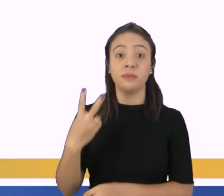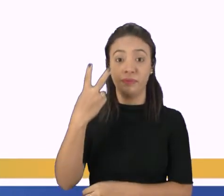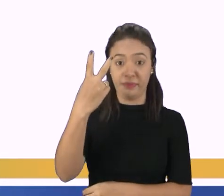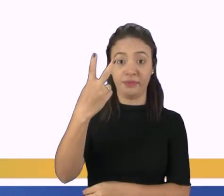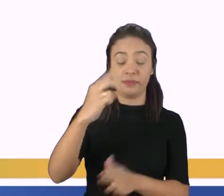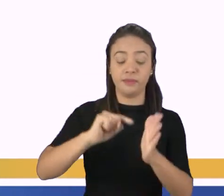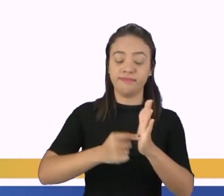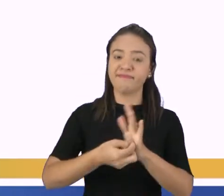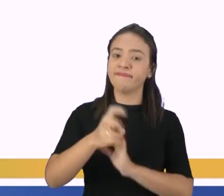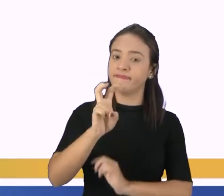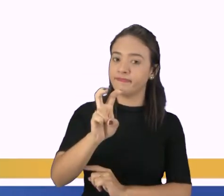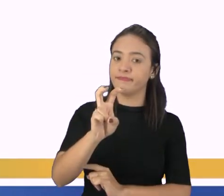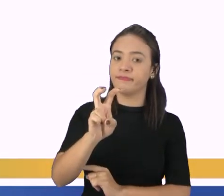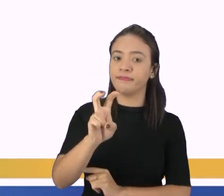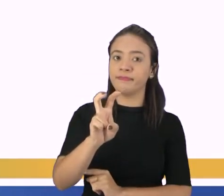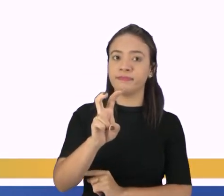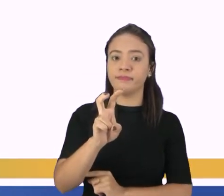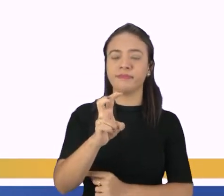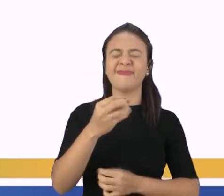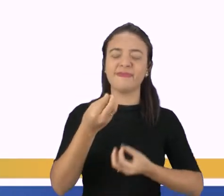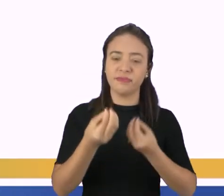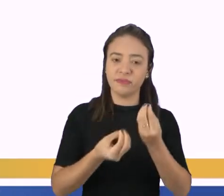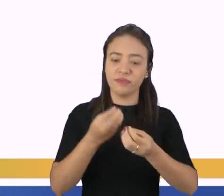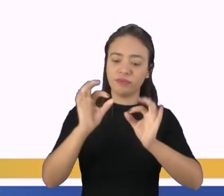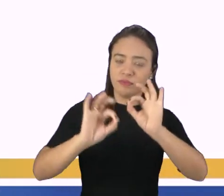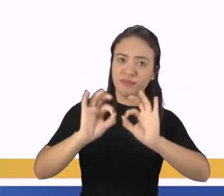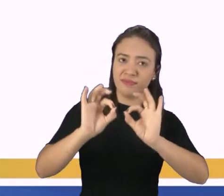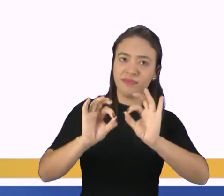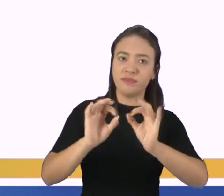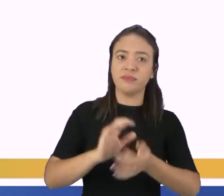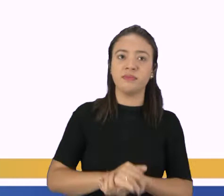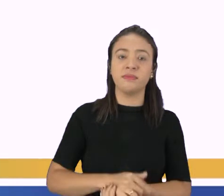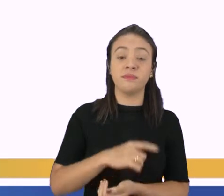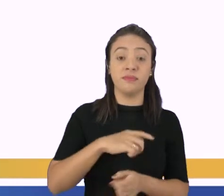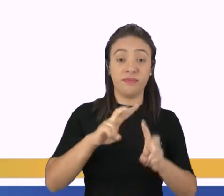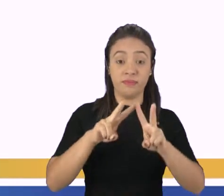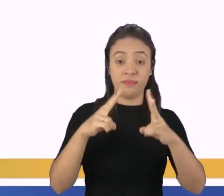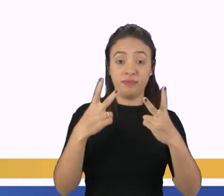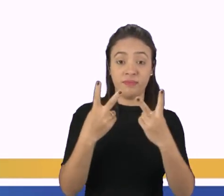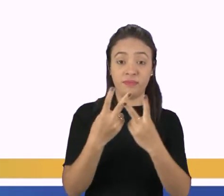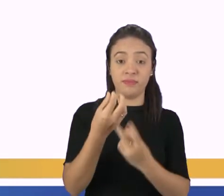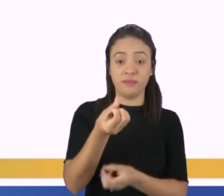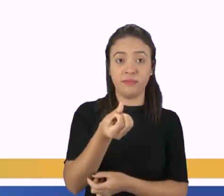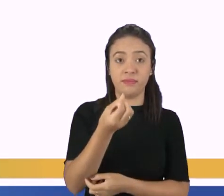2² multiplicado por 5. Realizando essa continha aí, nós vamos ter que o volume é